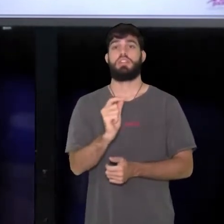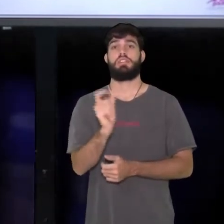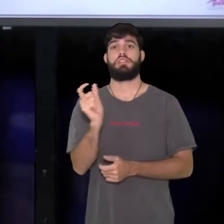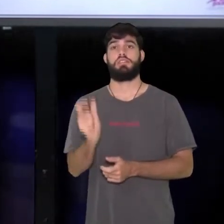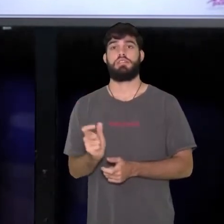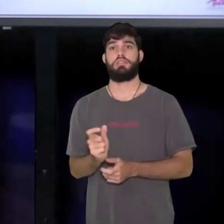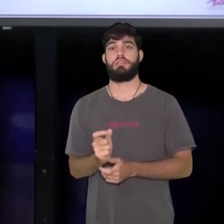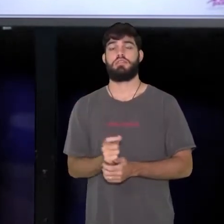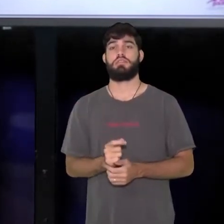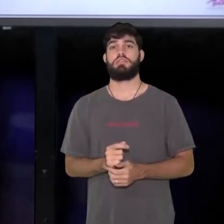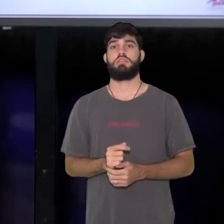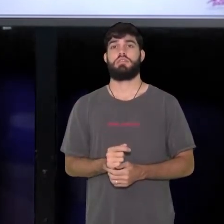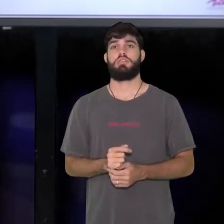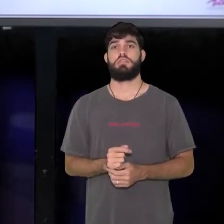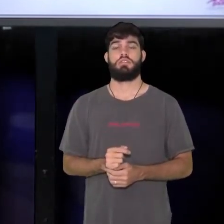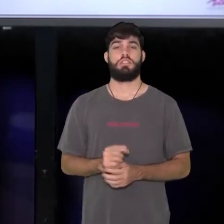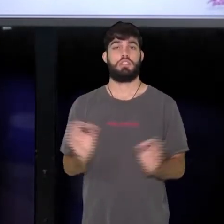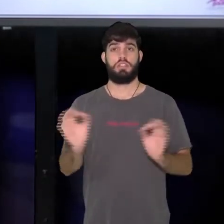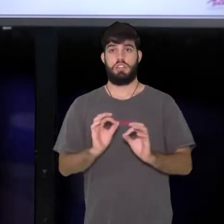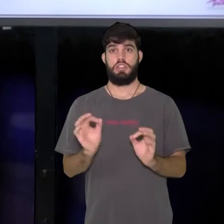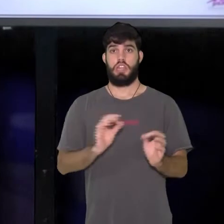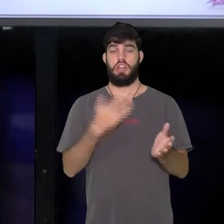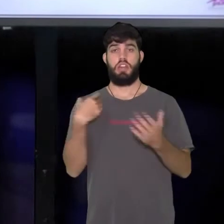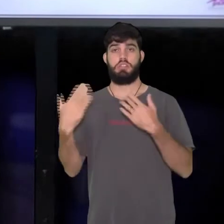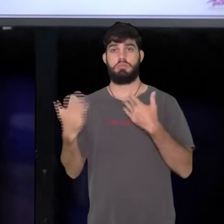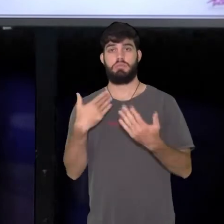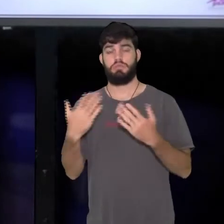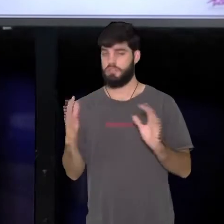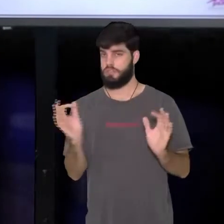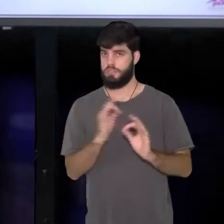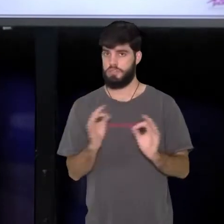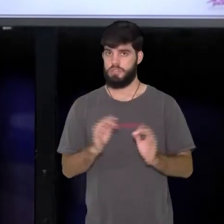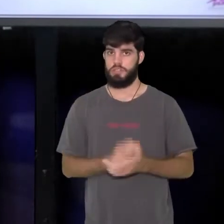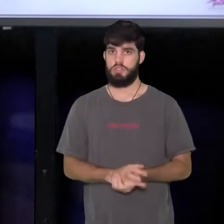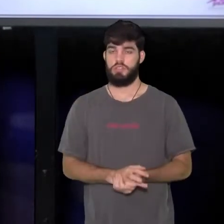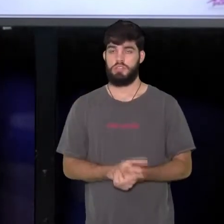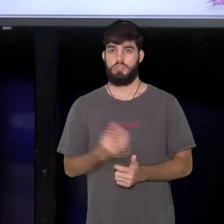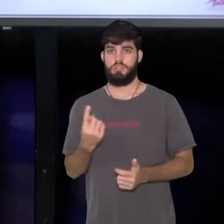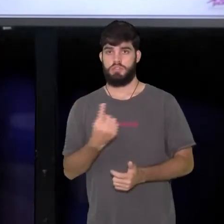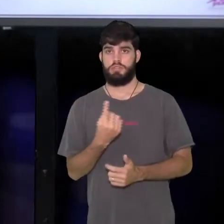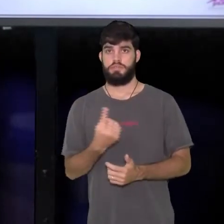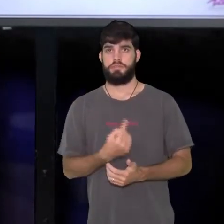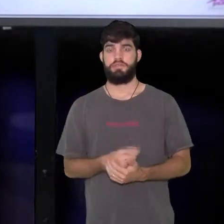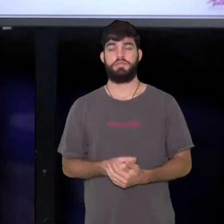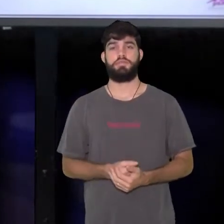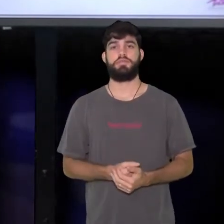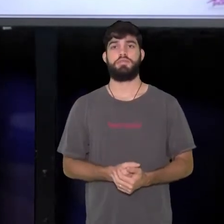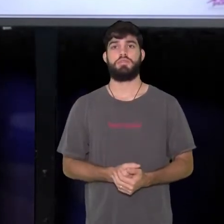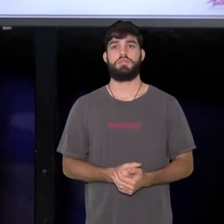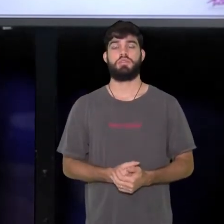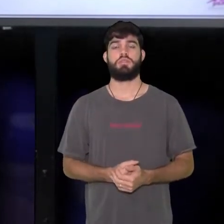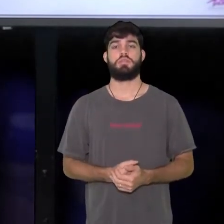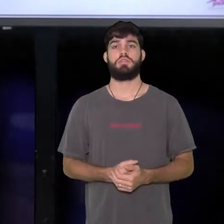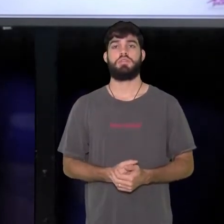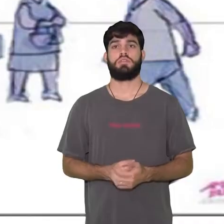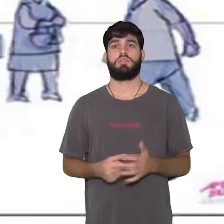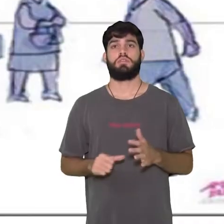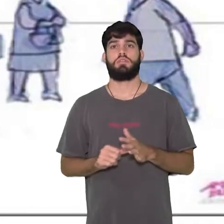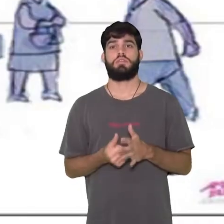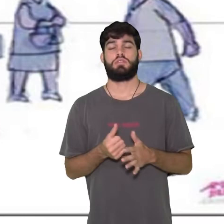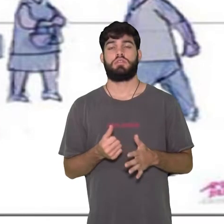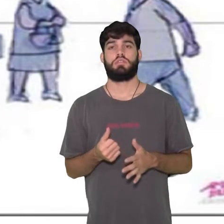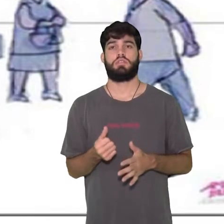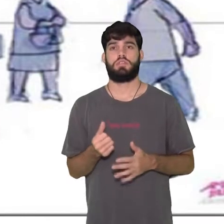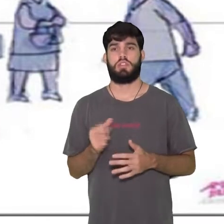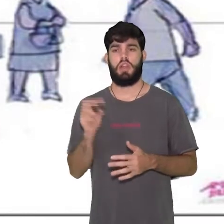Aliás, pensa. Ninguém está falando com ninguém, eles estão sozinhos, mesmo ocupando o mesmo espaço. O primeiro pensa, tá me